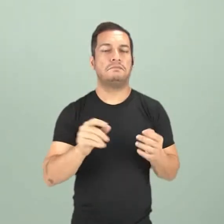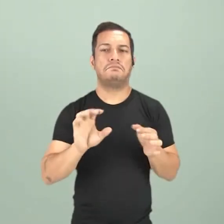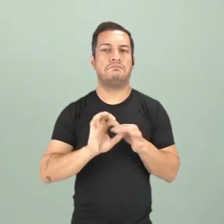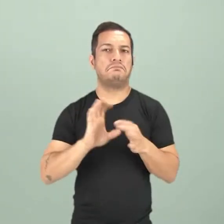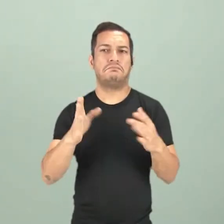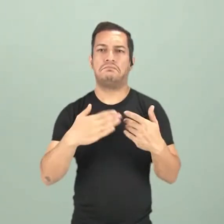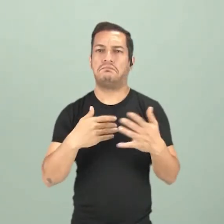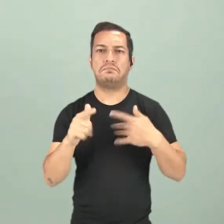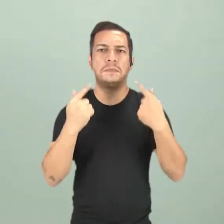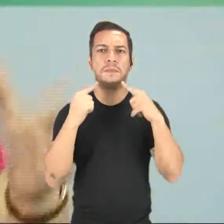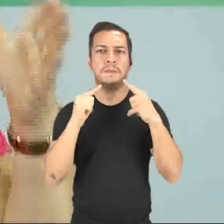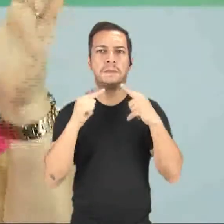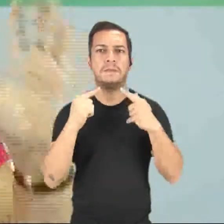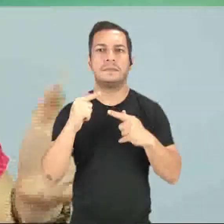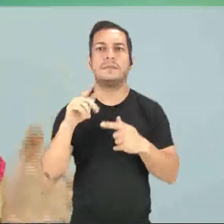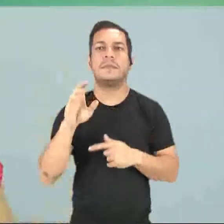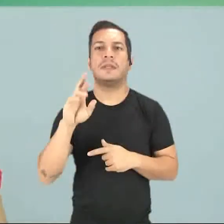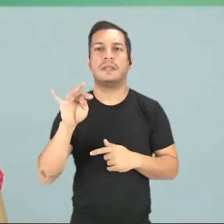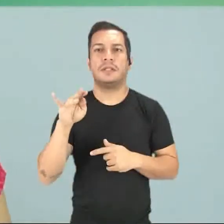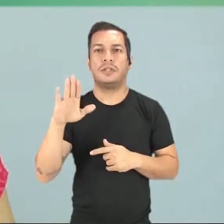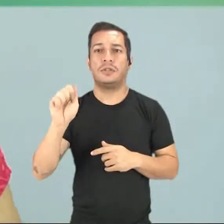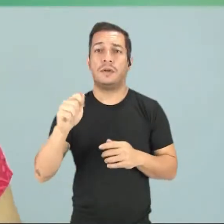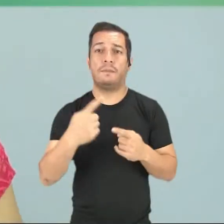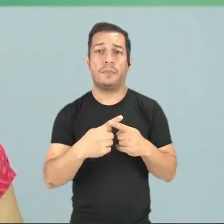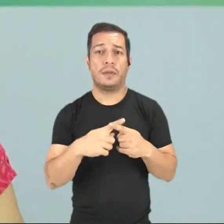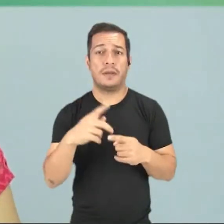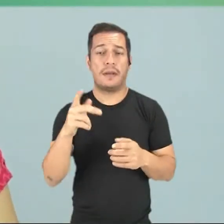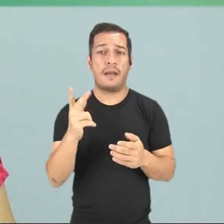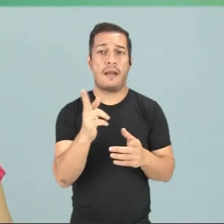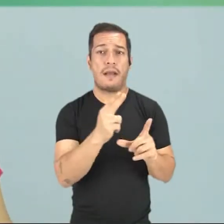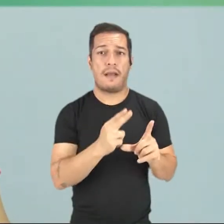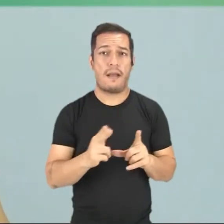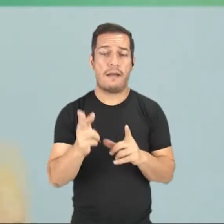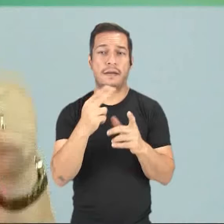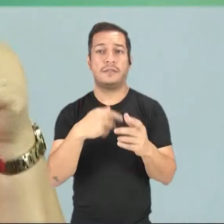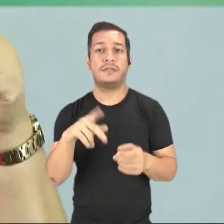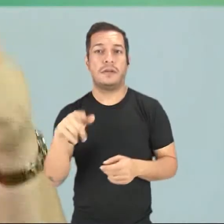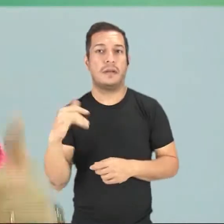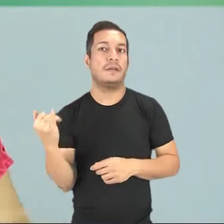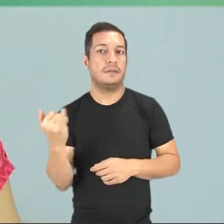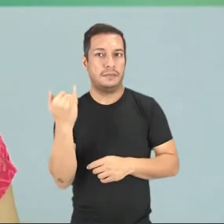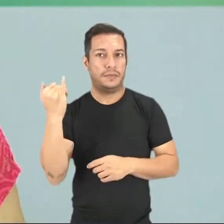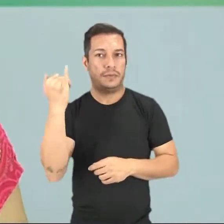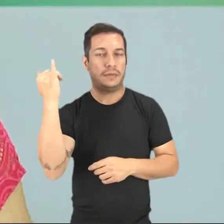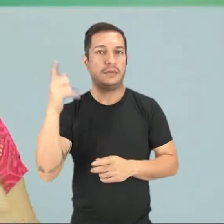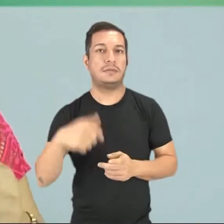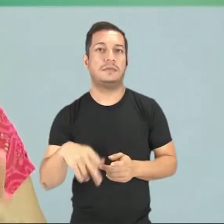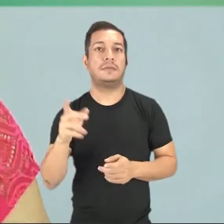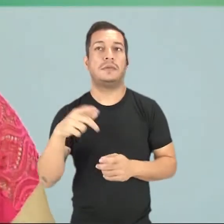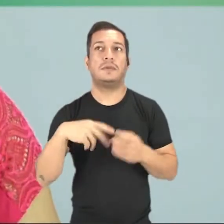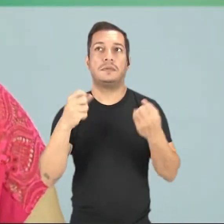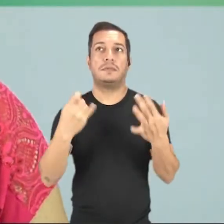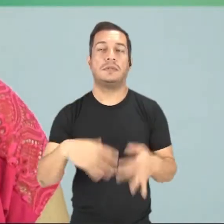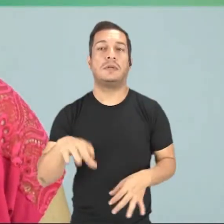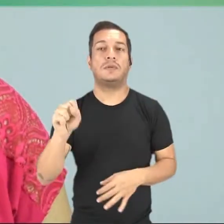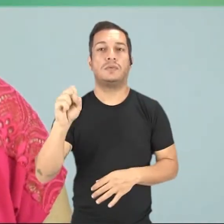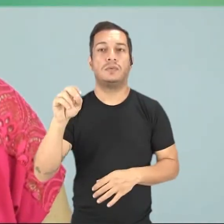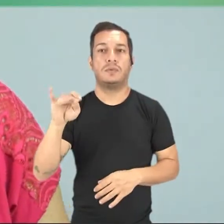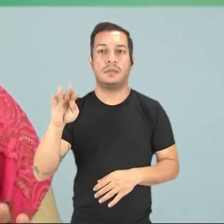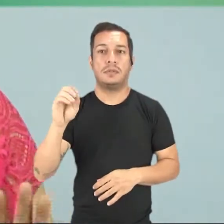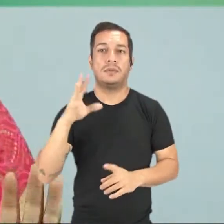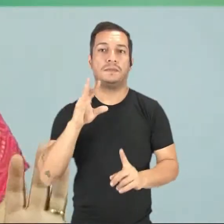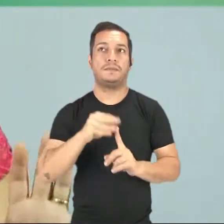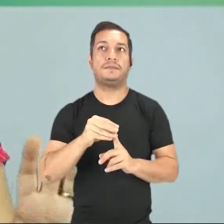qualquer crítica, porque a arte pela arte era o que importava. Então, trabalhar o soneto de forma